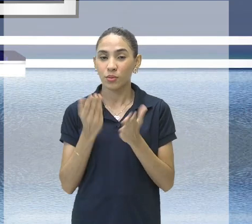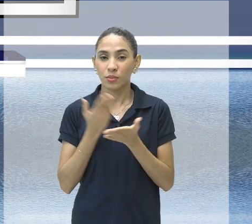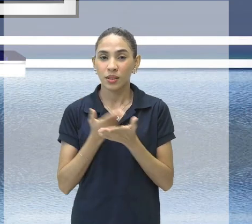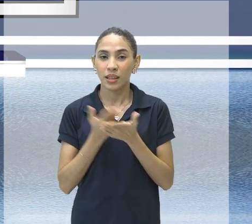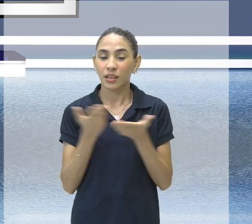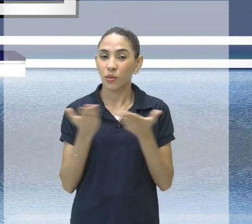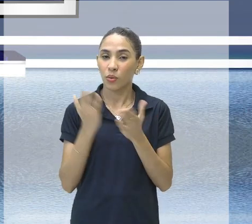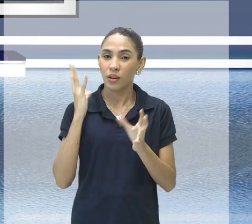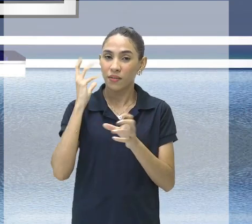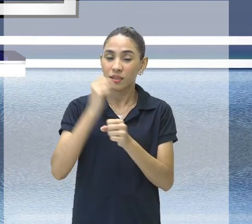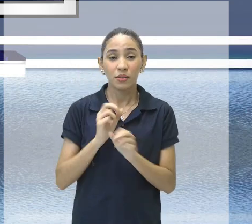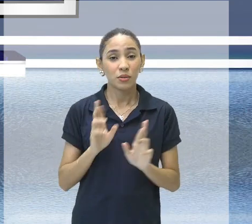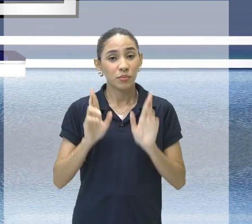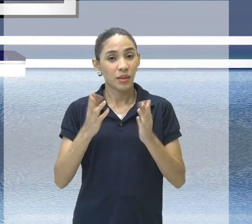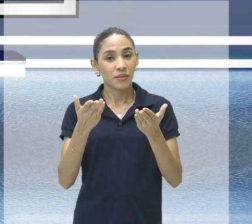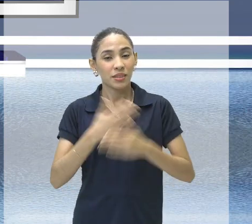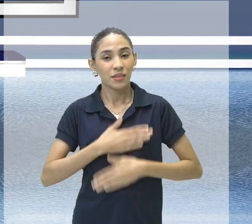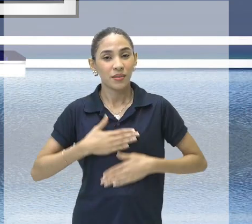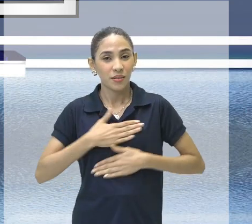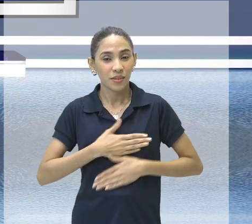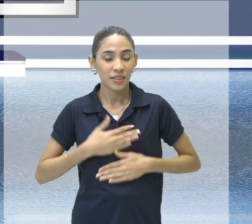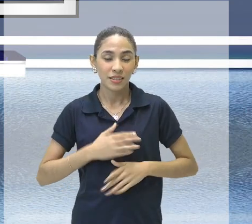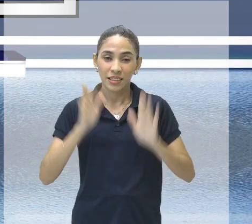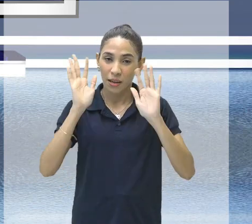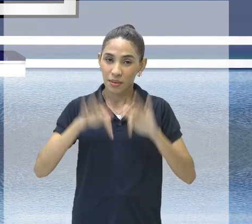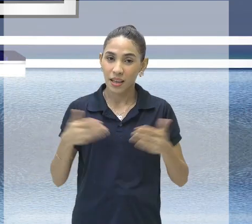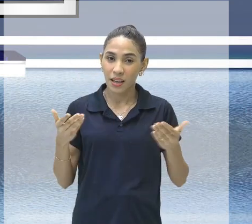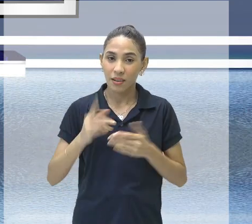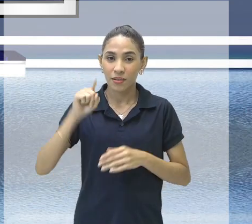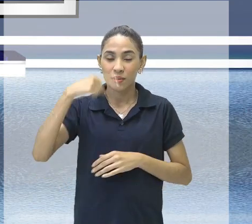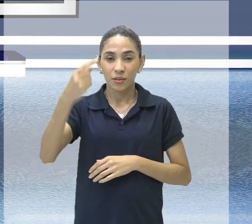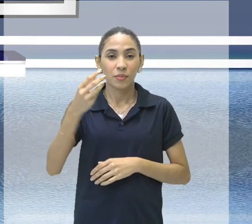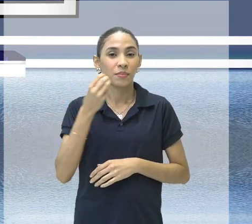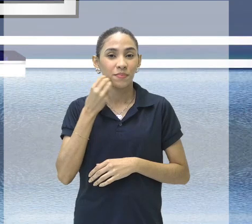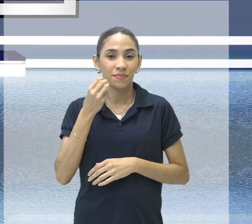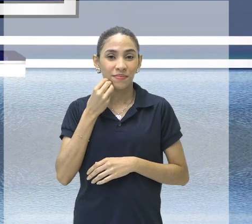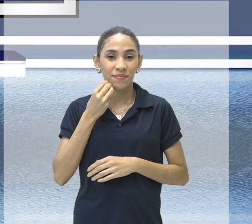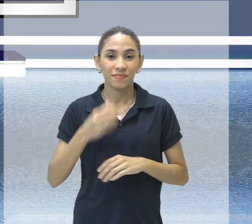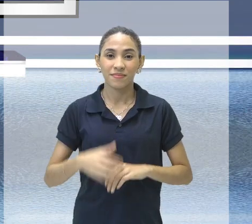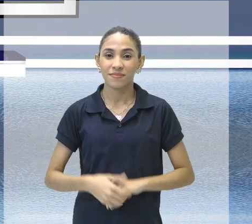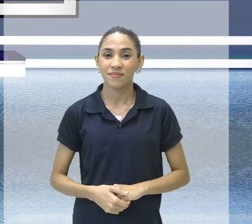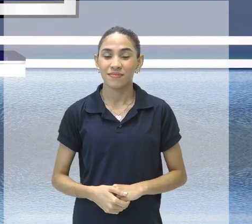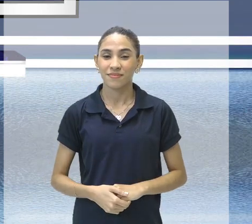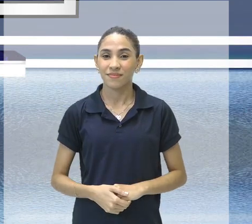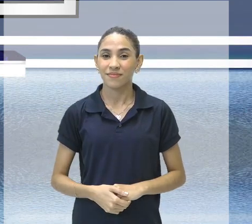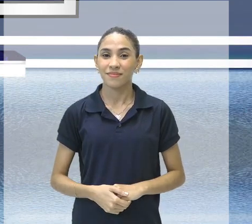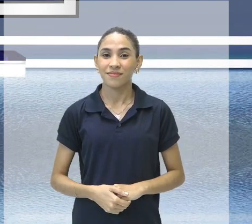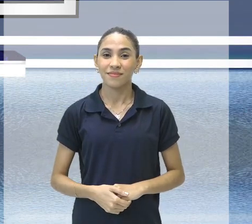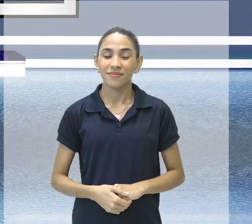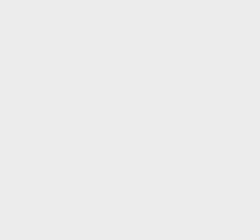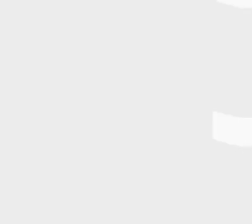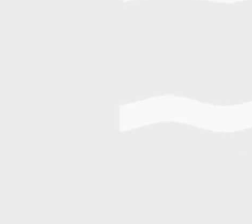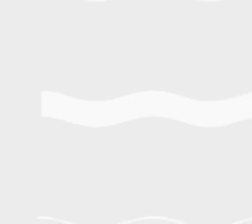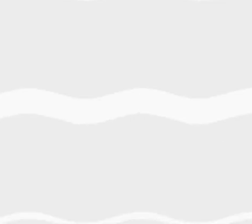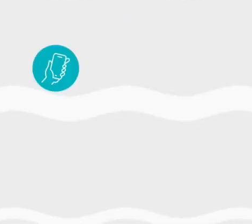nossa aula de revisão. Espero que vocês tenham gostado. Eu vou ficando por aqui e a gente volta numa próxima oportunidade. Até lá. Tchau, tchau.